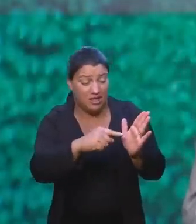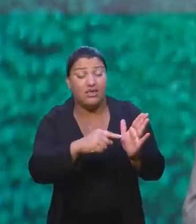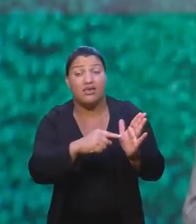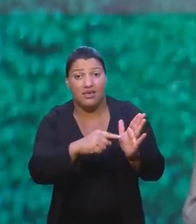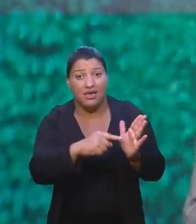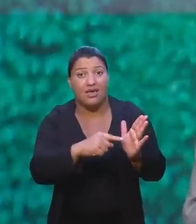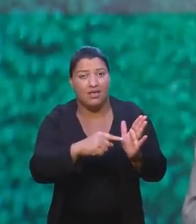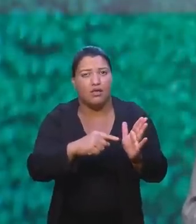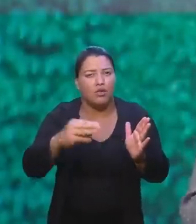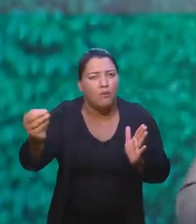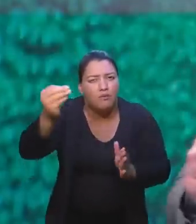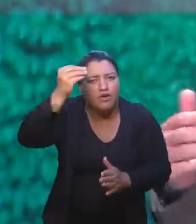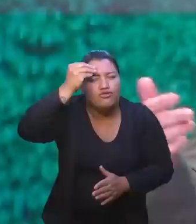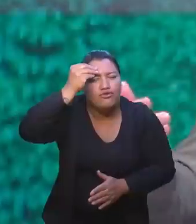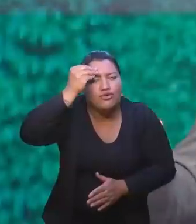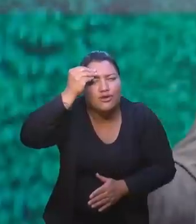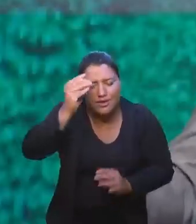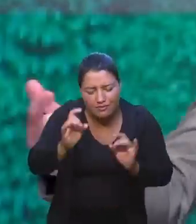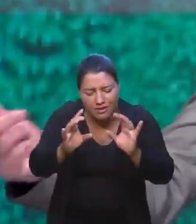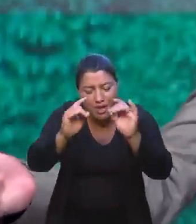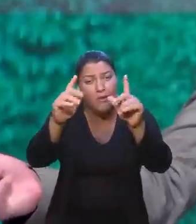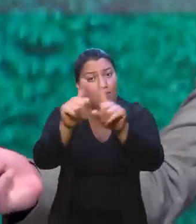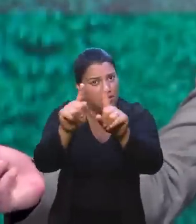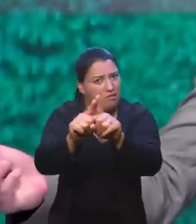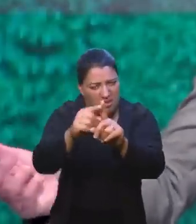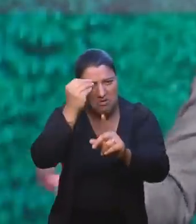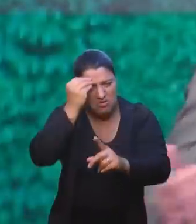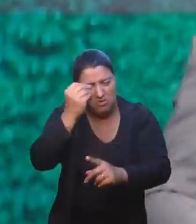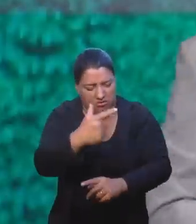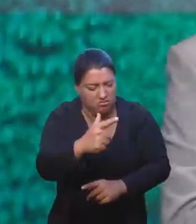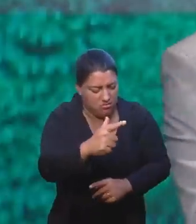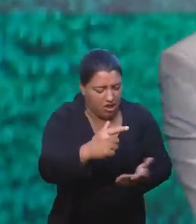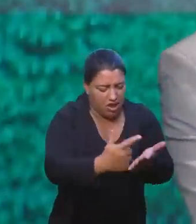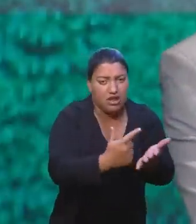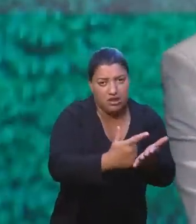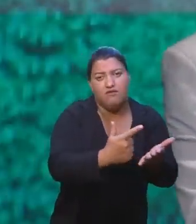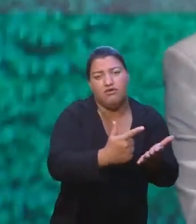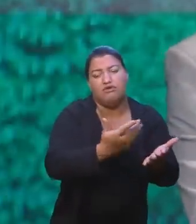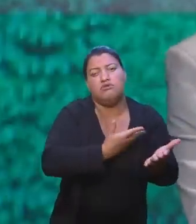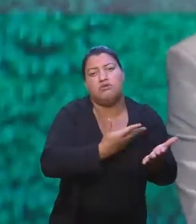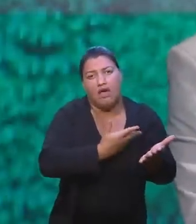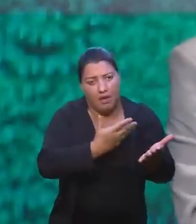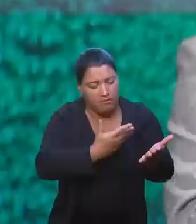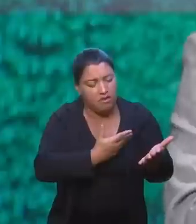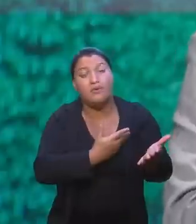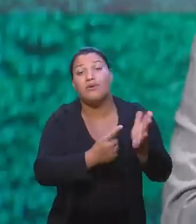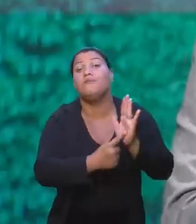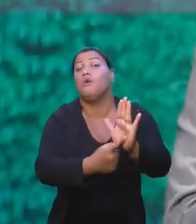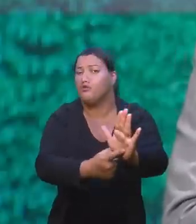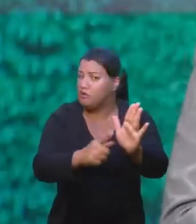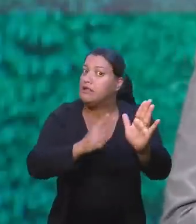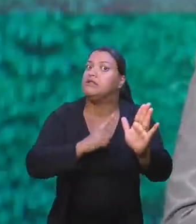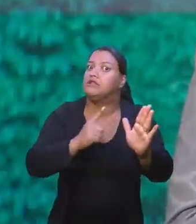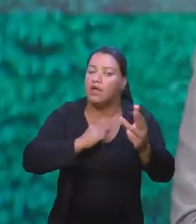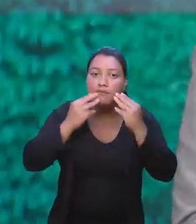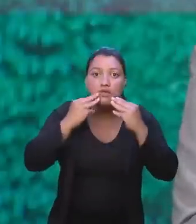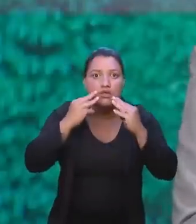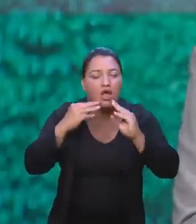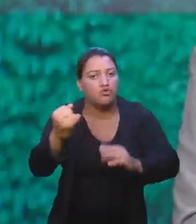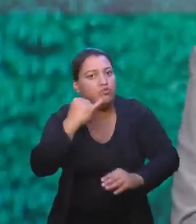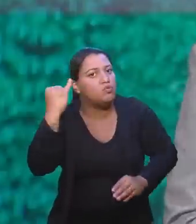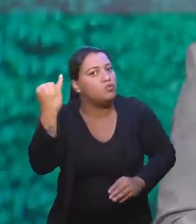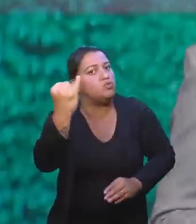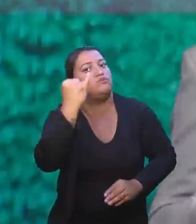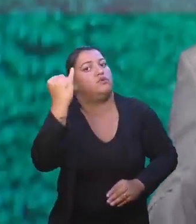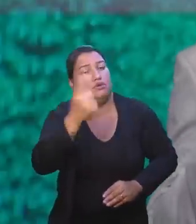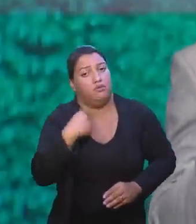em especial, mas também muitas obras não mediúnicas que companheiros ali trouxeram lições também valiosas para os nossos